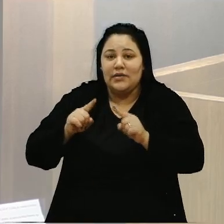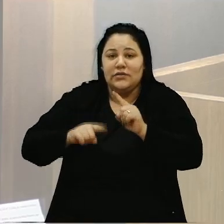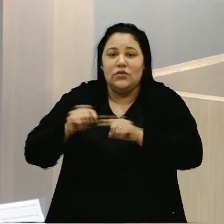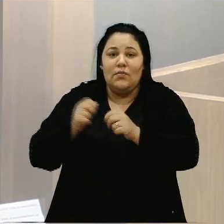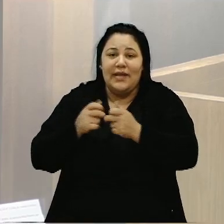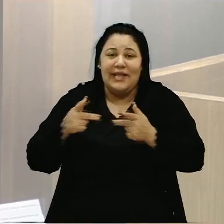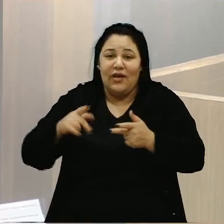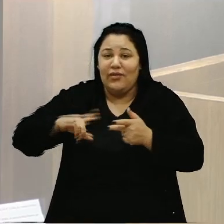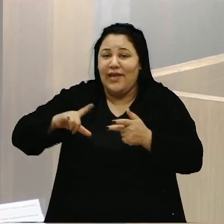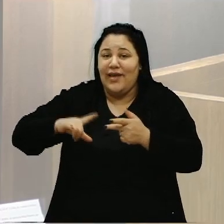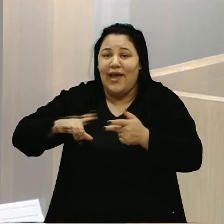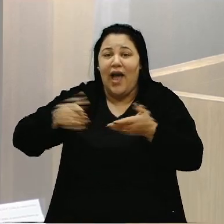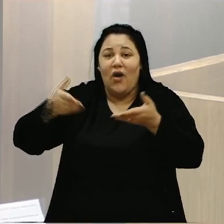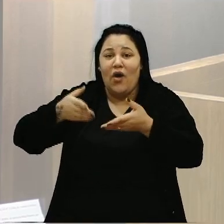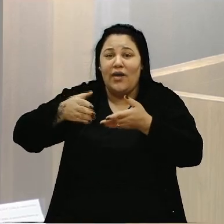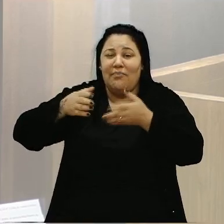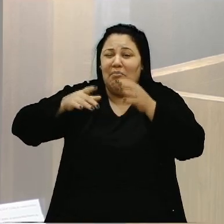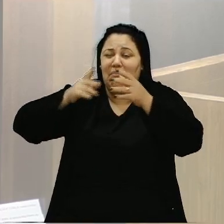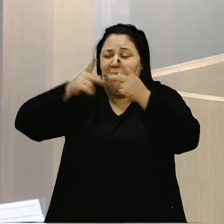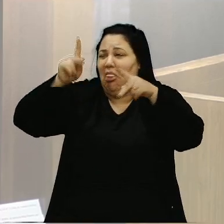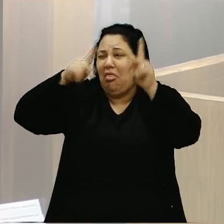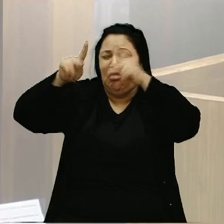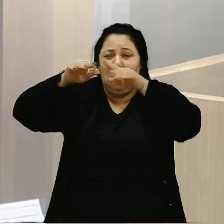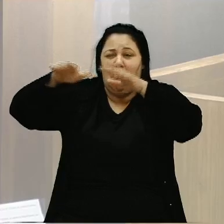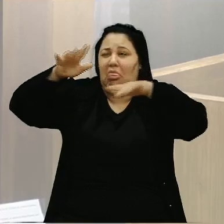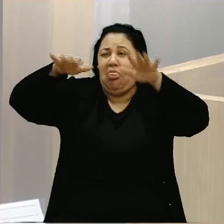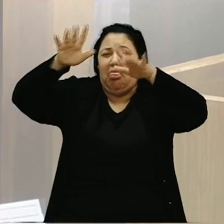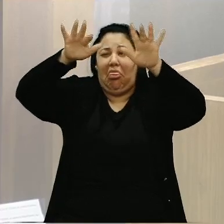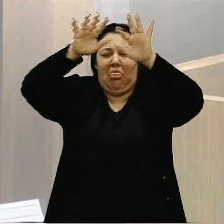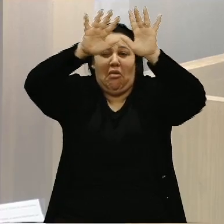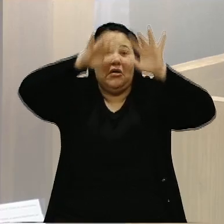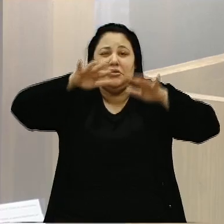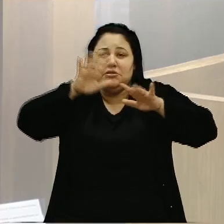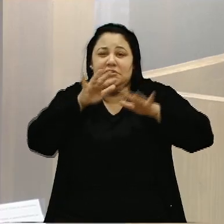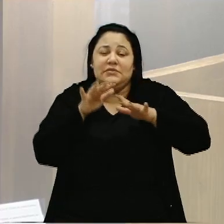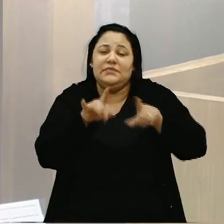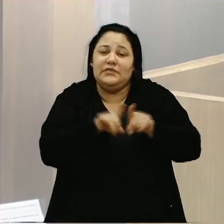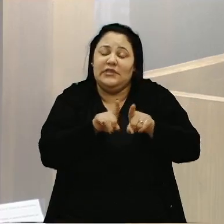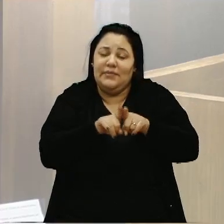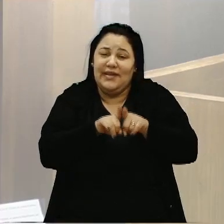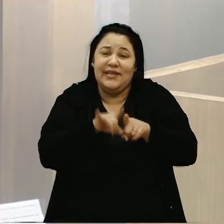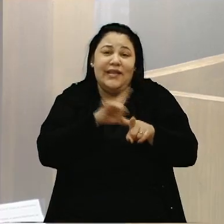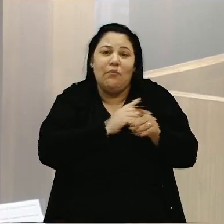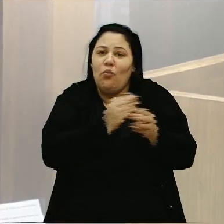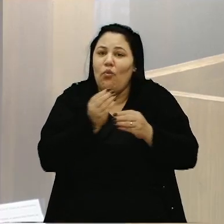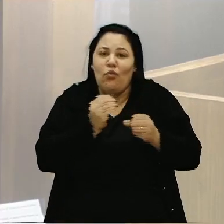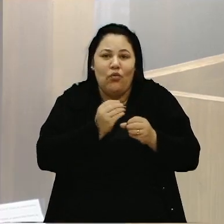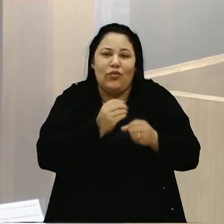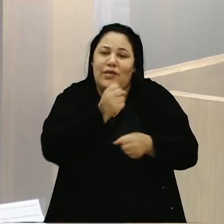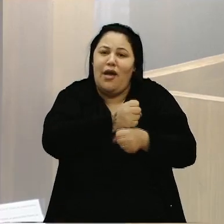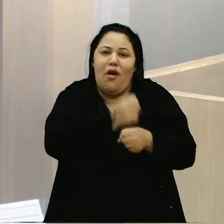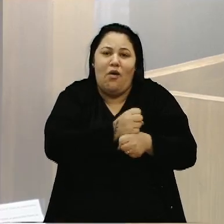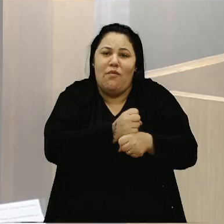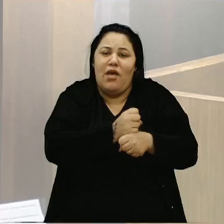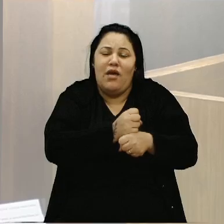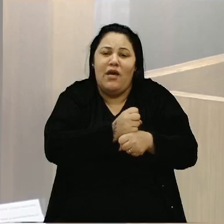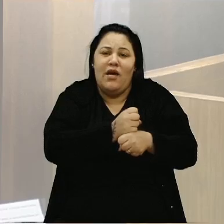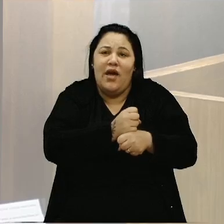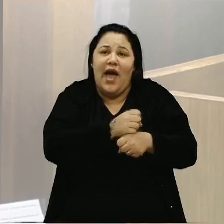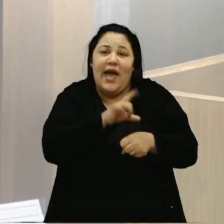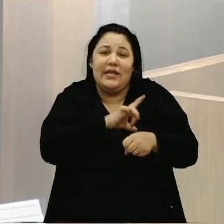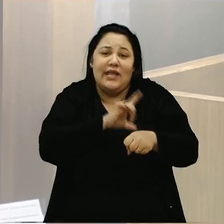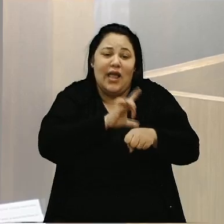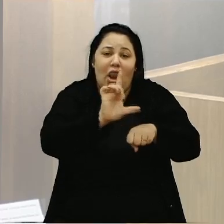excessivo pó foi incluído na obra que ocorre próxima ao comércio local, moradias e escola de